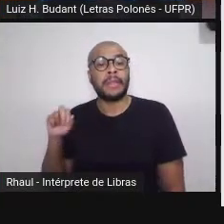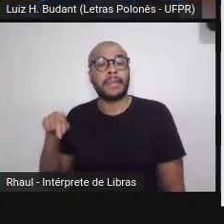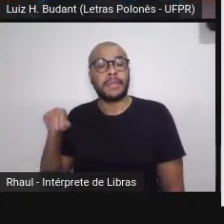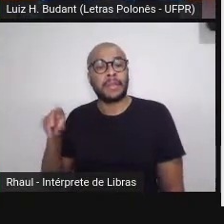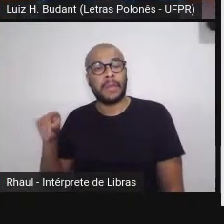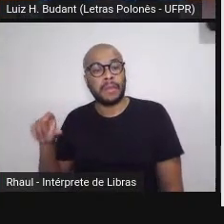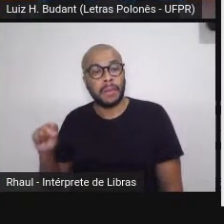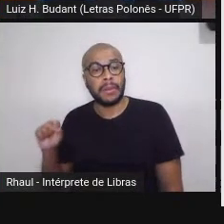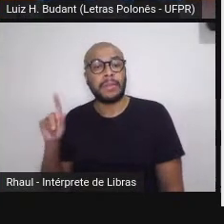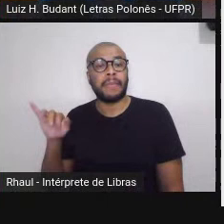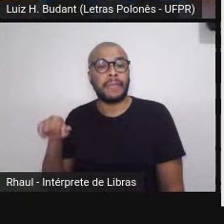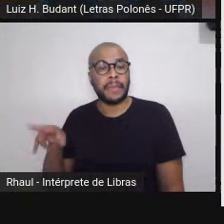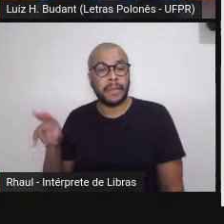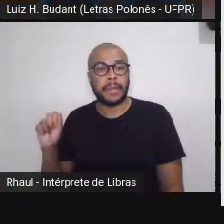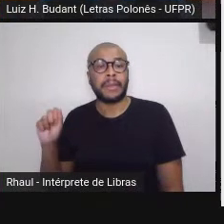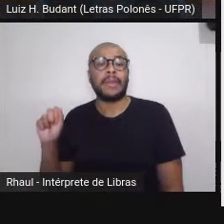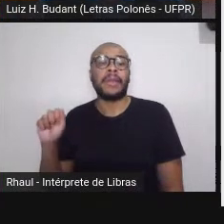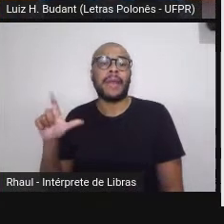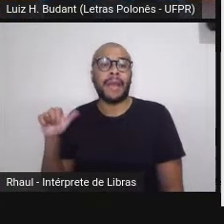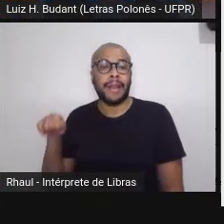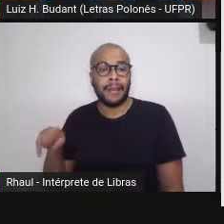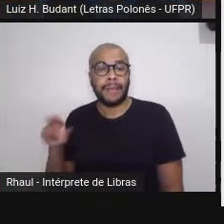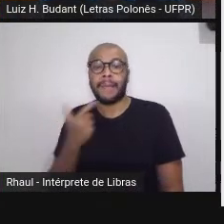Nicolas, Brian i Alan para meninos.